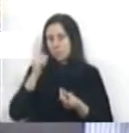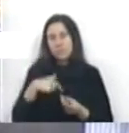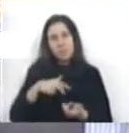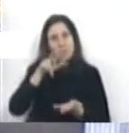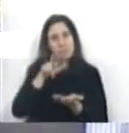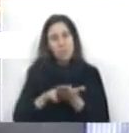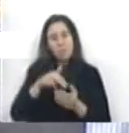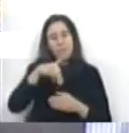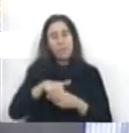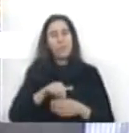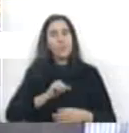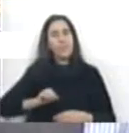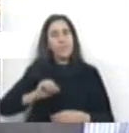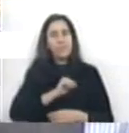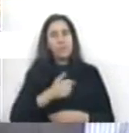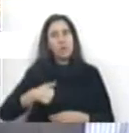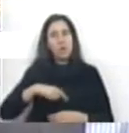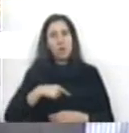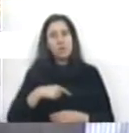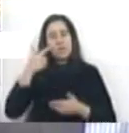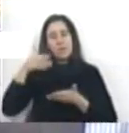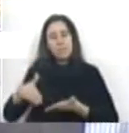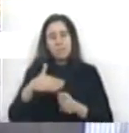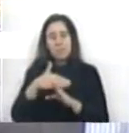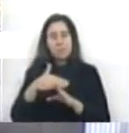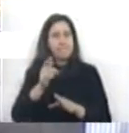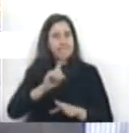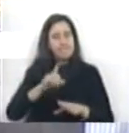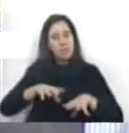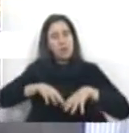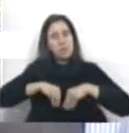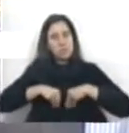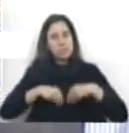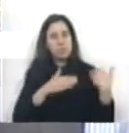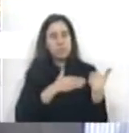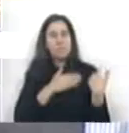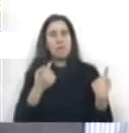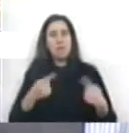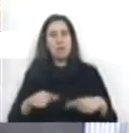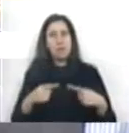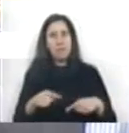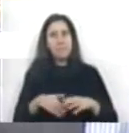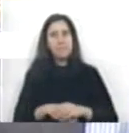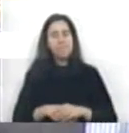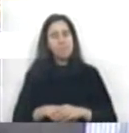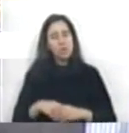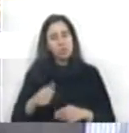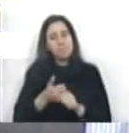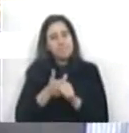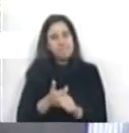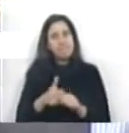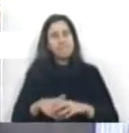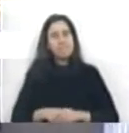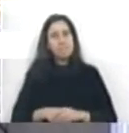com o nosso voto e não ficamos a meio caminho quando se trata de assumir responsabilidades. Prestamos contas.